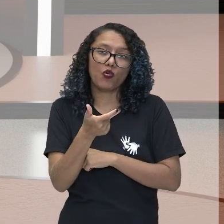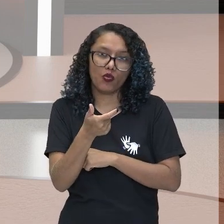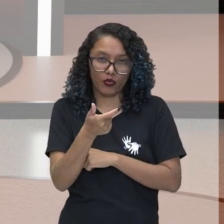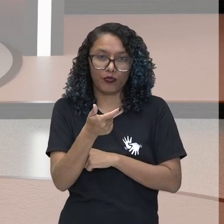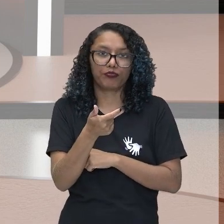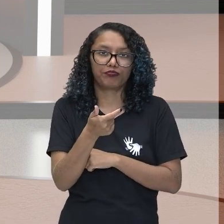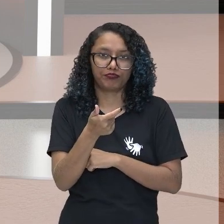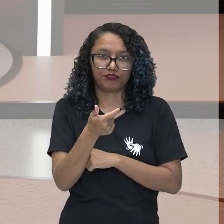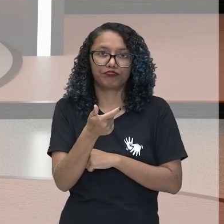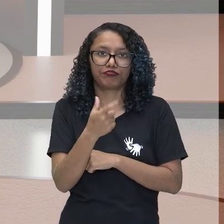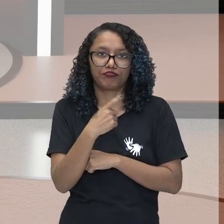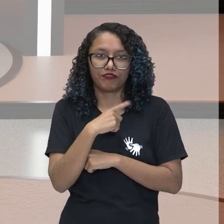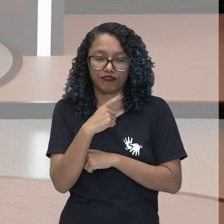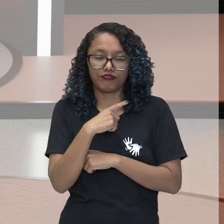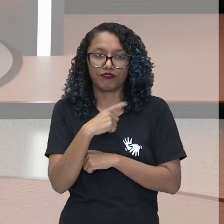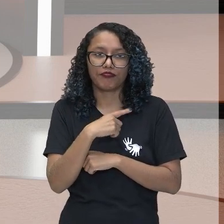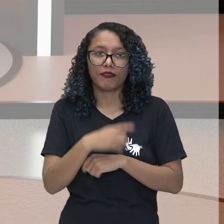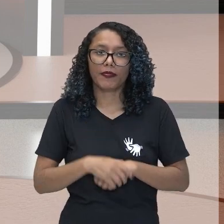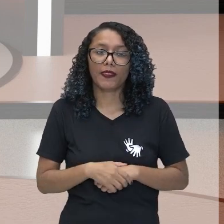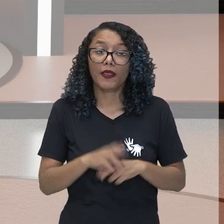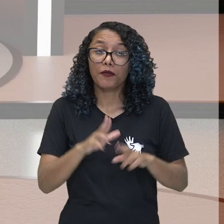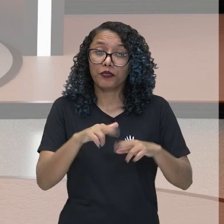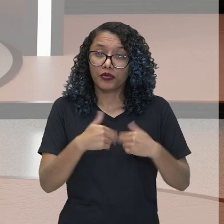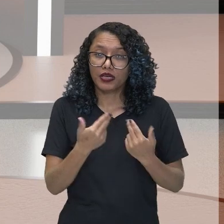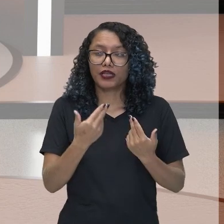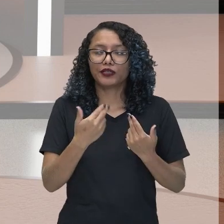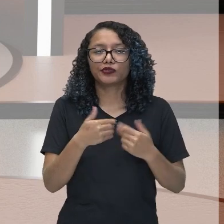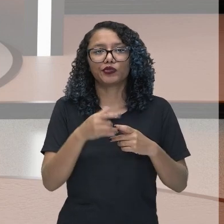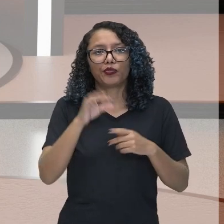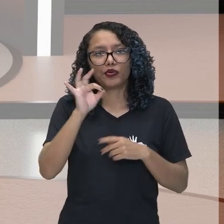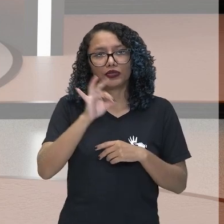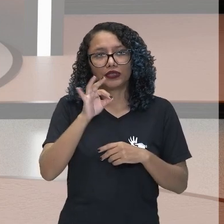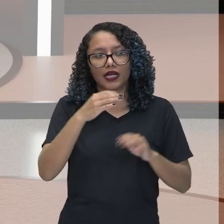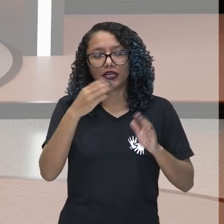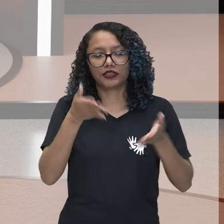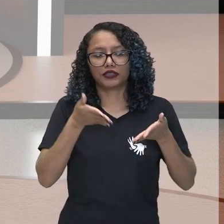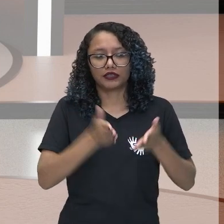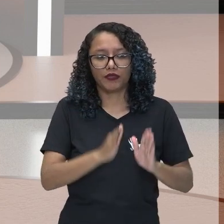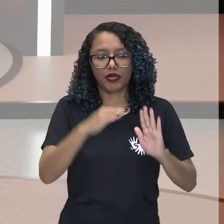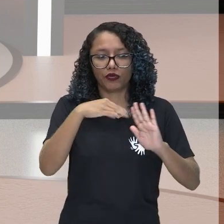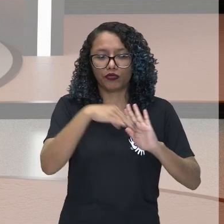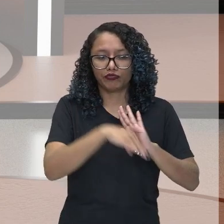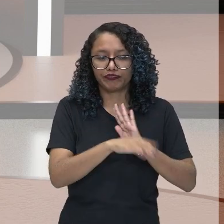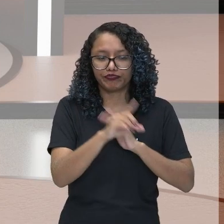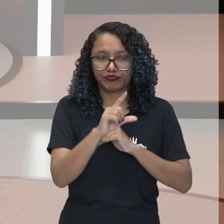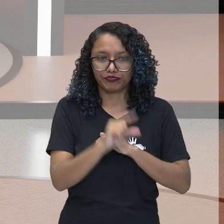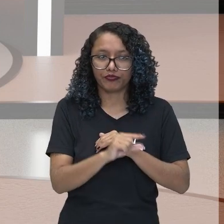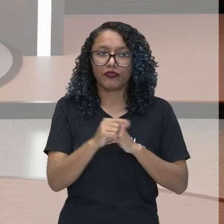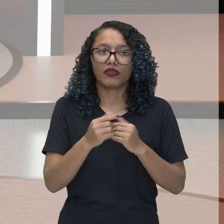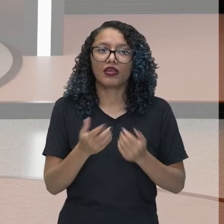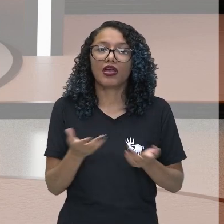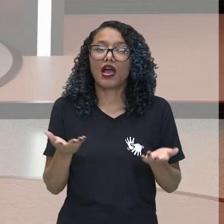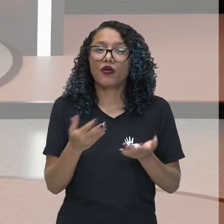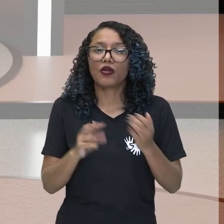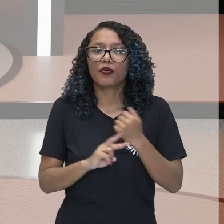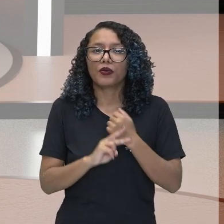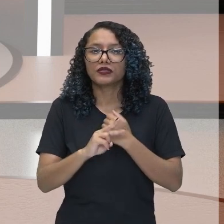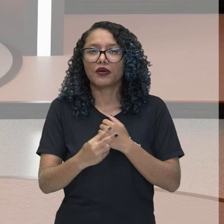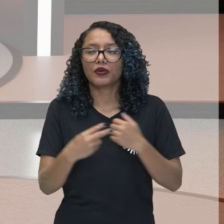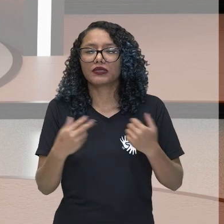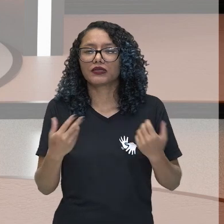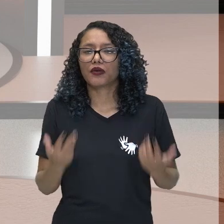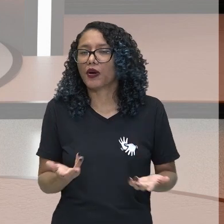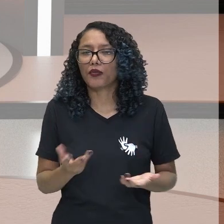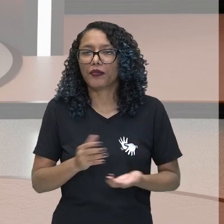Também uma queda acentuada nessas taxas de natalidade, tá? Agora, qual vai ser o resultado de tudo isso,